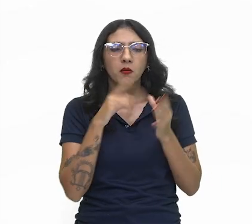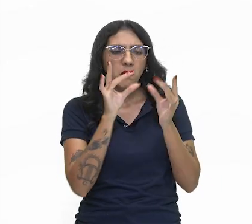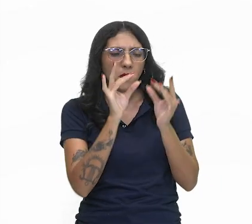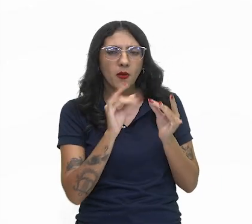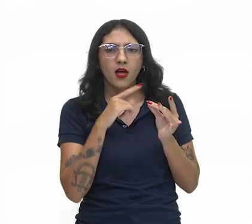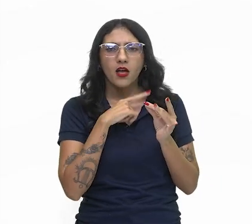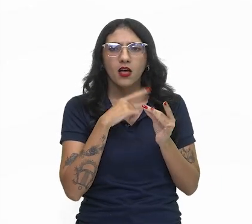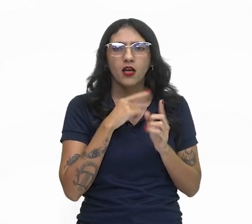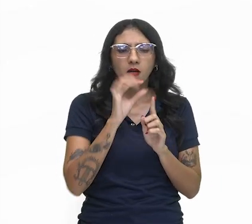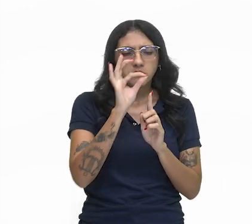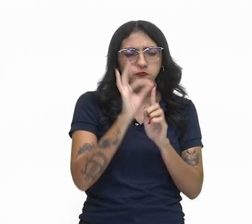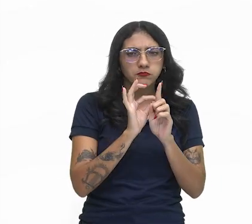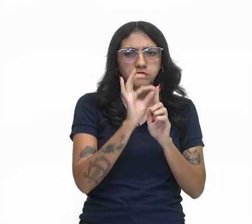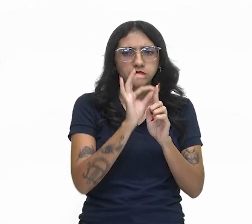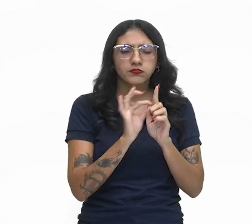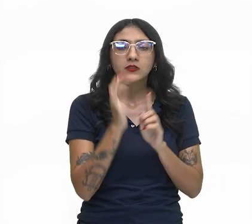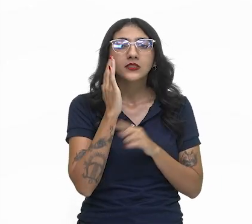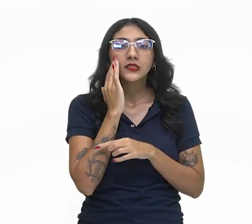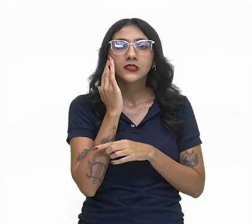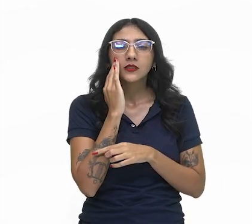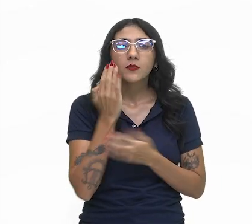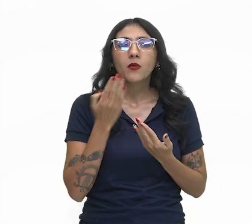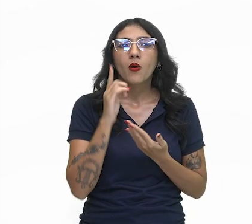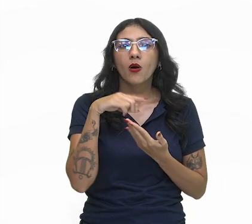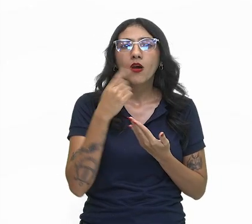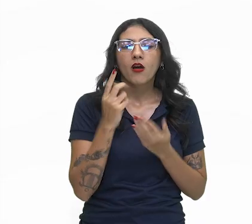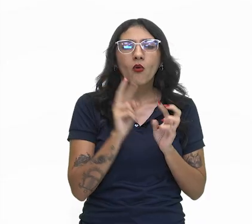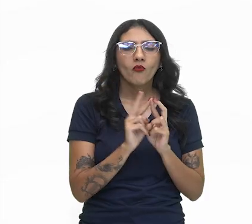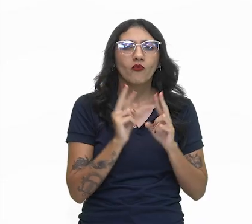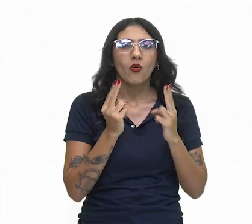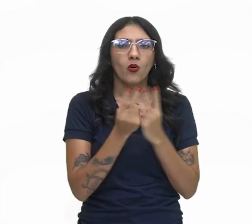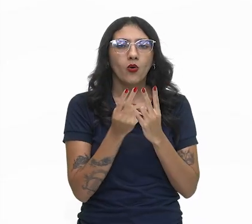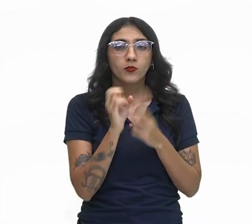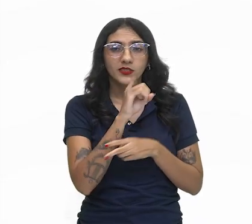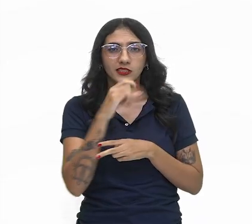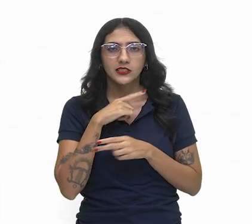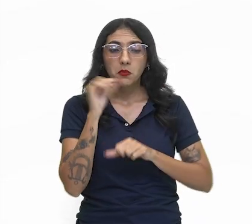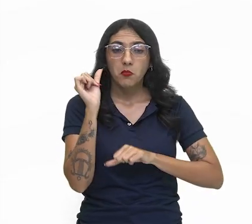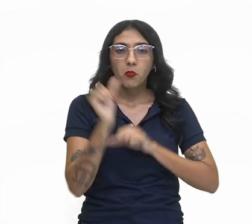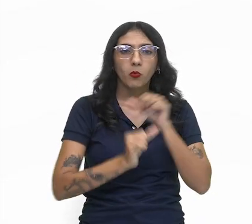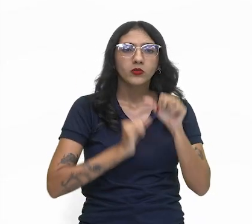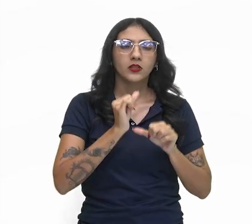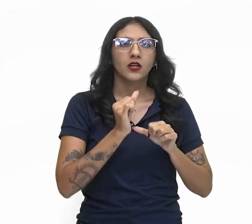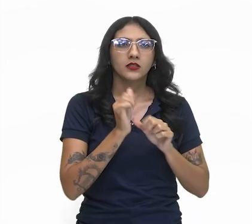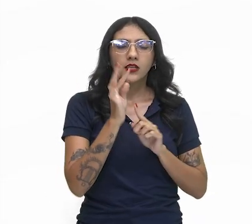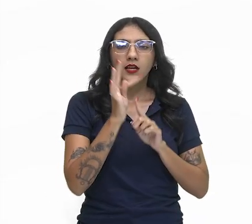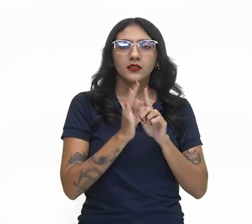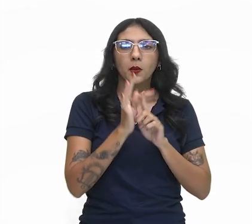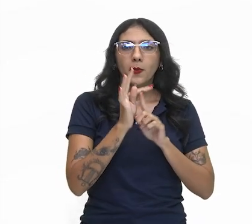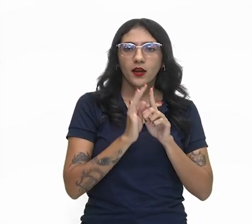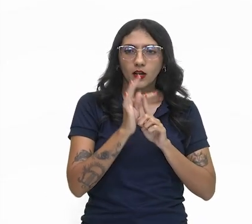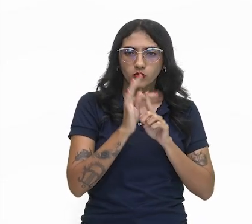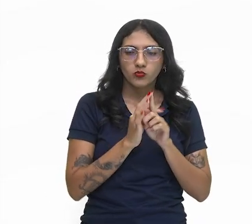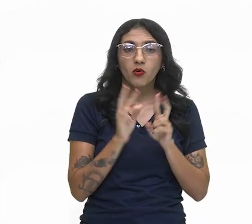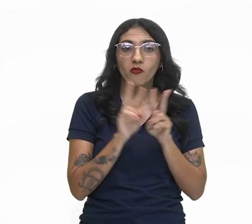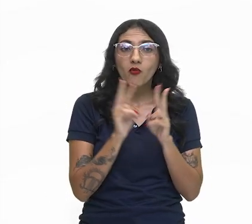propriedade de modificar o seu volume com a mudança de temperatura, né? O volume dele